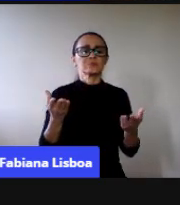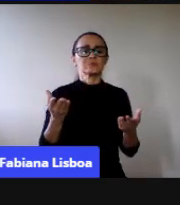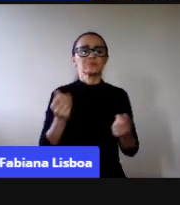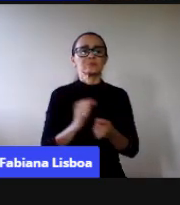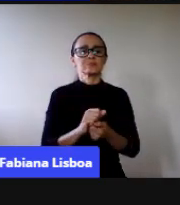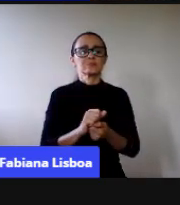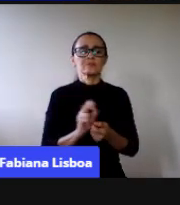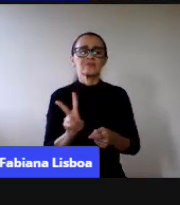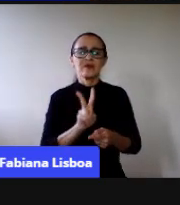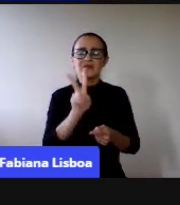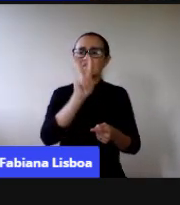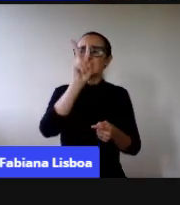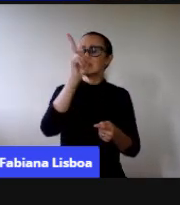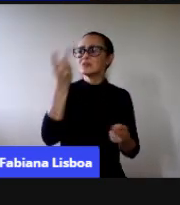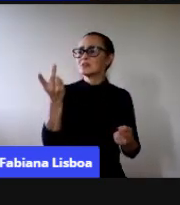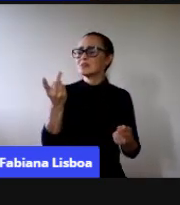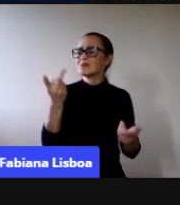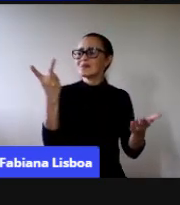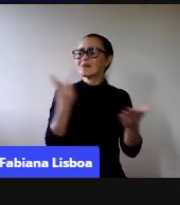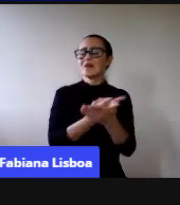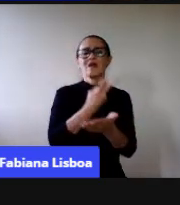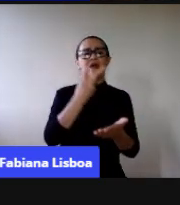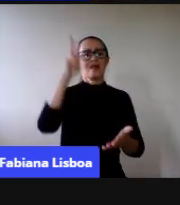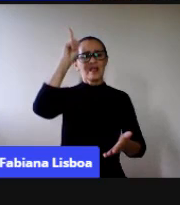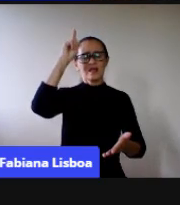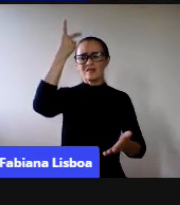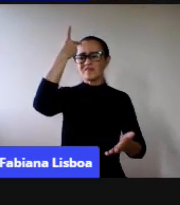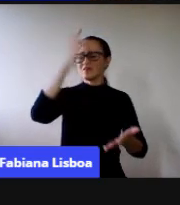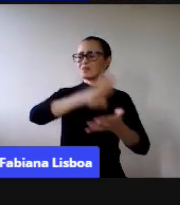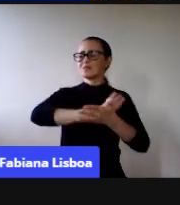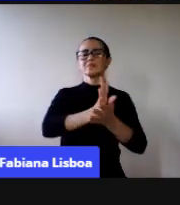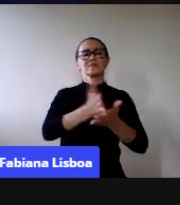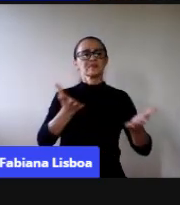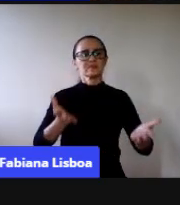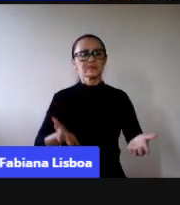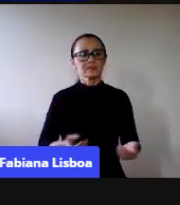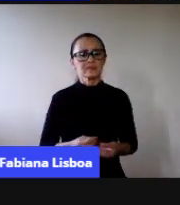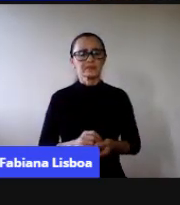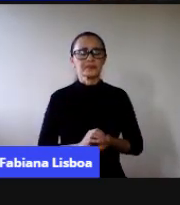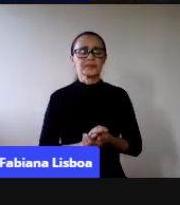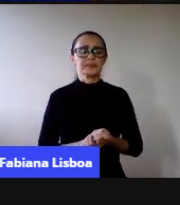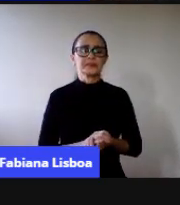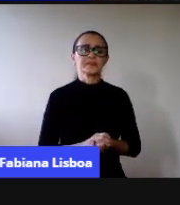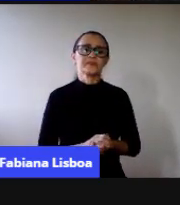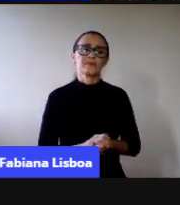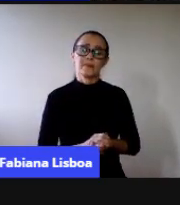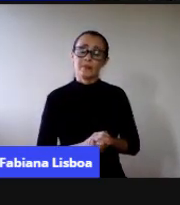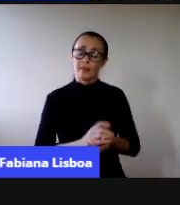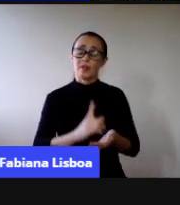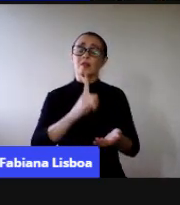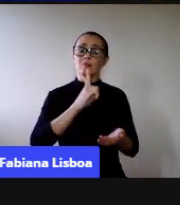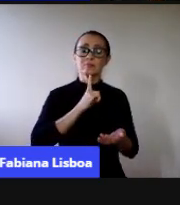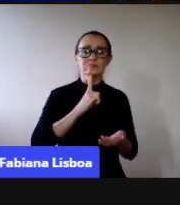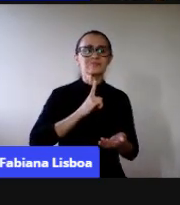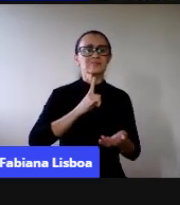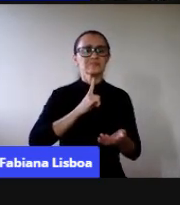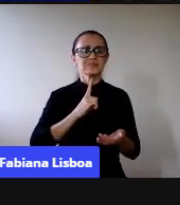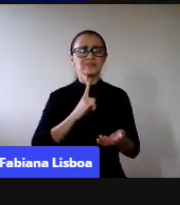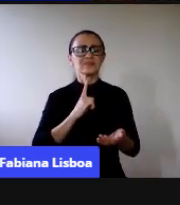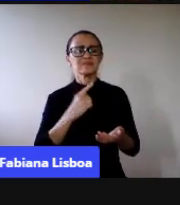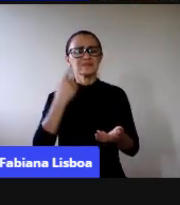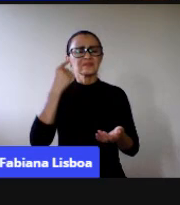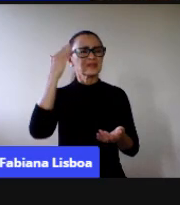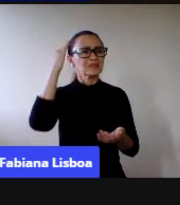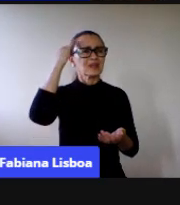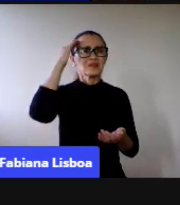conhece de forma deturpada, equivocada e preconceitualmente. Nós temos muito preconceitos ainda,